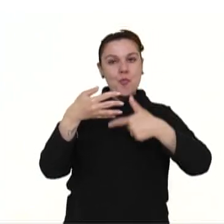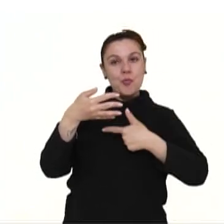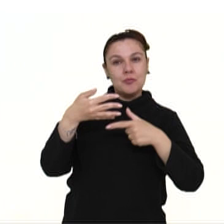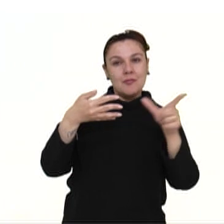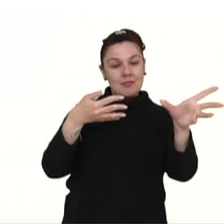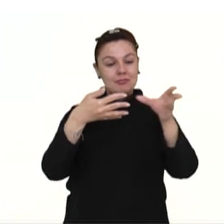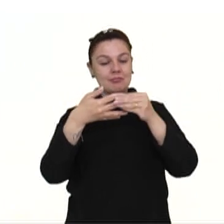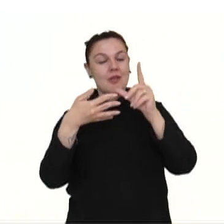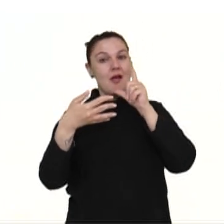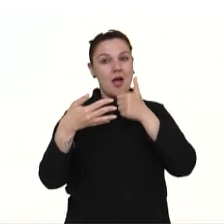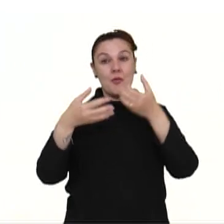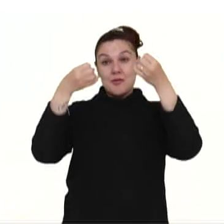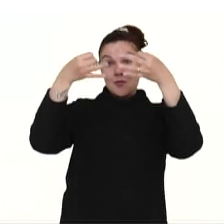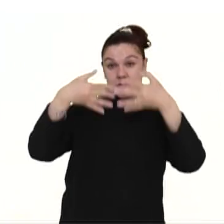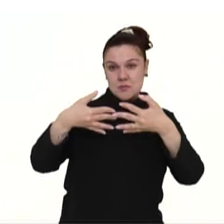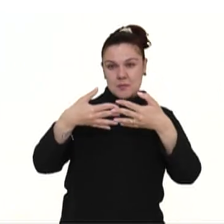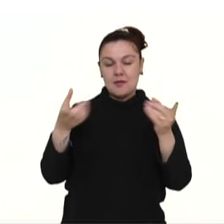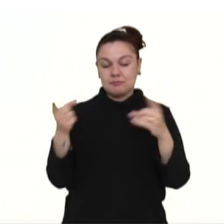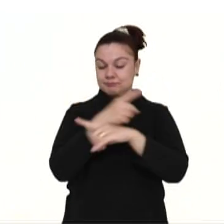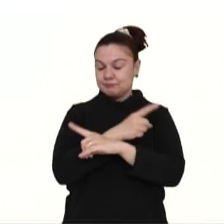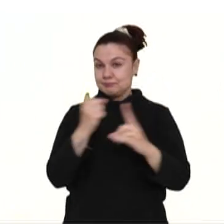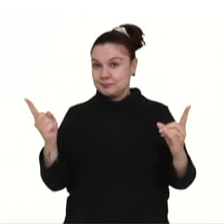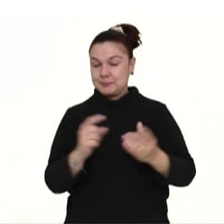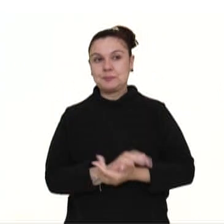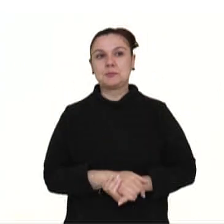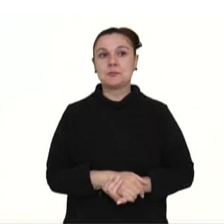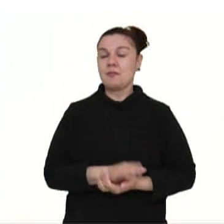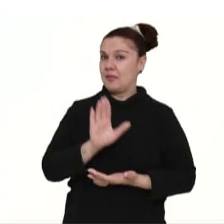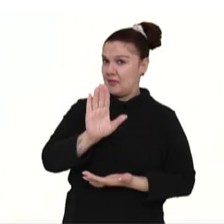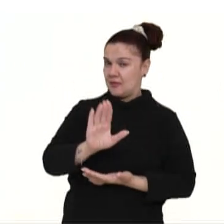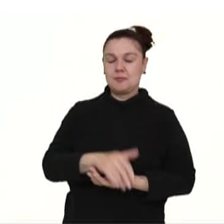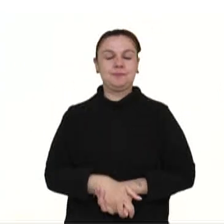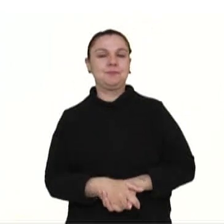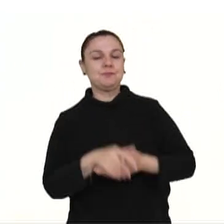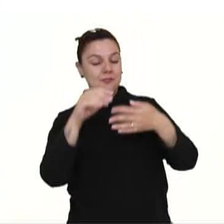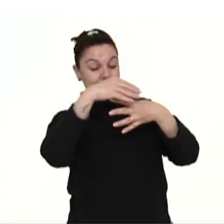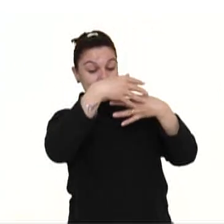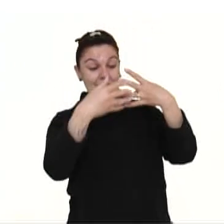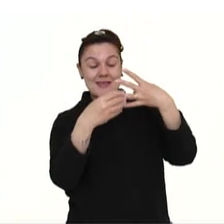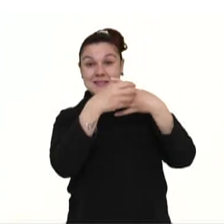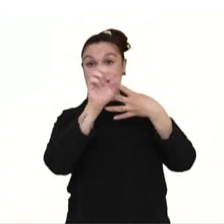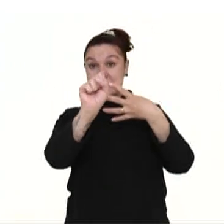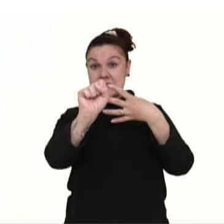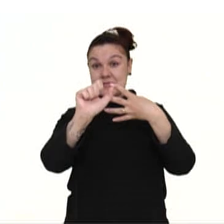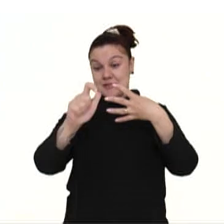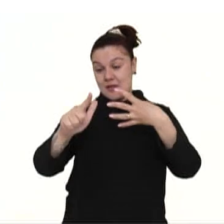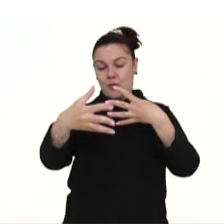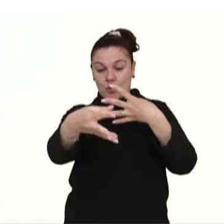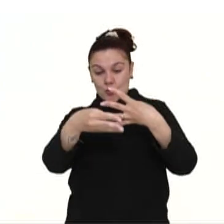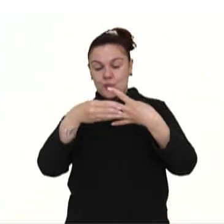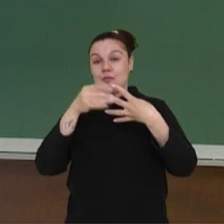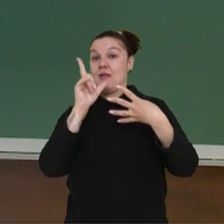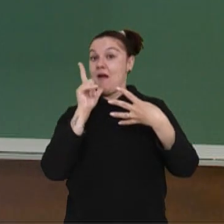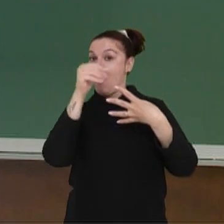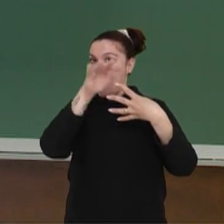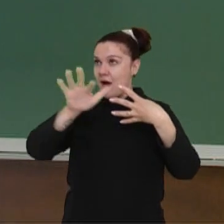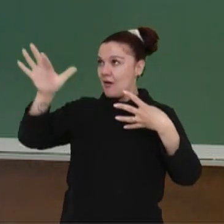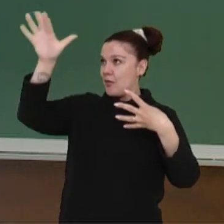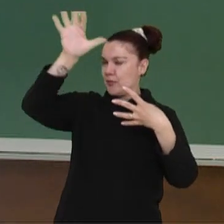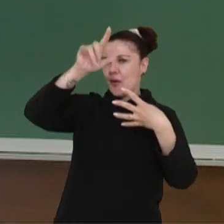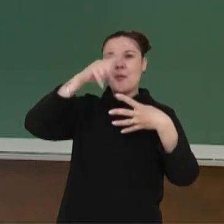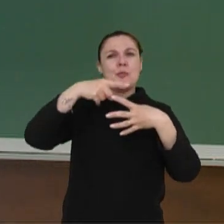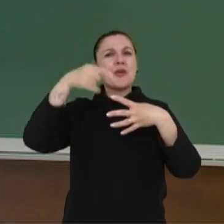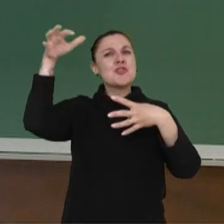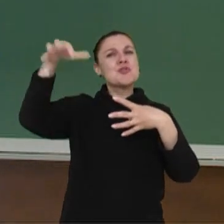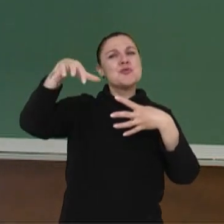Explique esse fenômeno por meio da reversibilidade. Então é o seguinte, o sal absorve a umidade do ar. Né? Os sais,